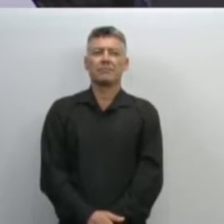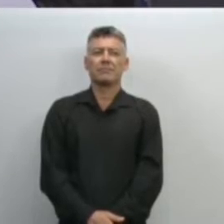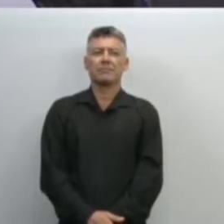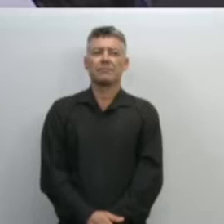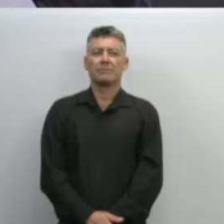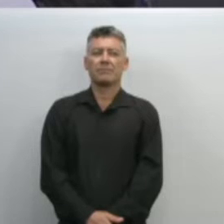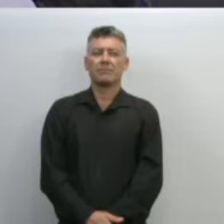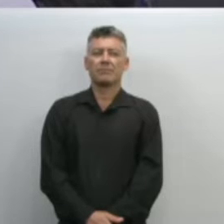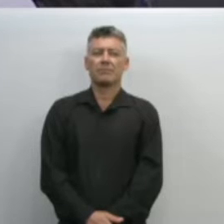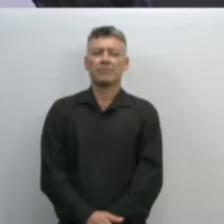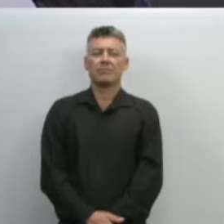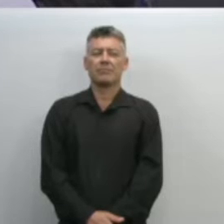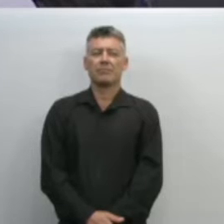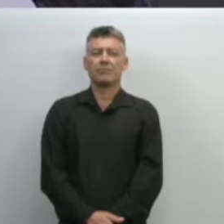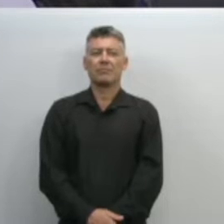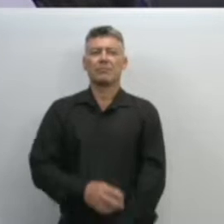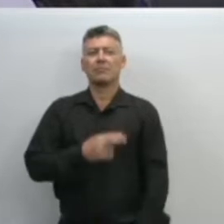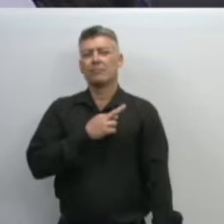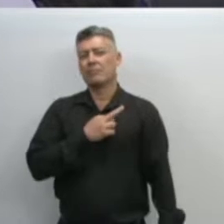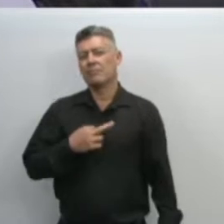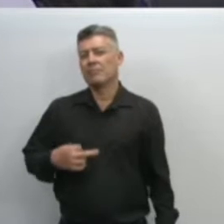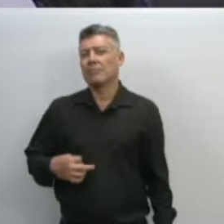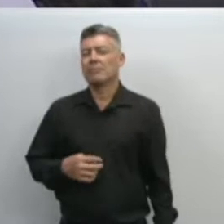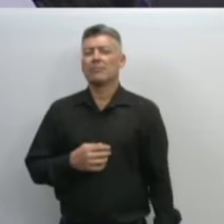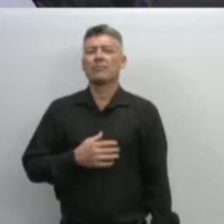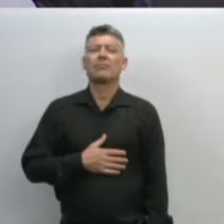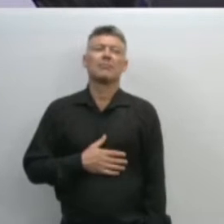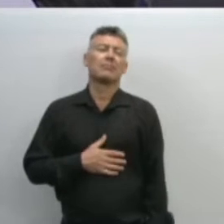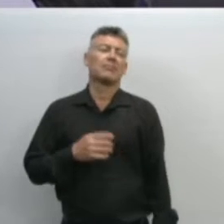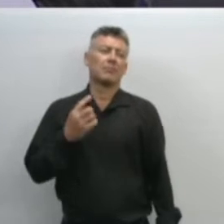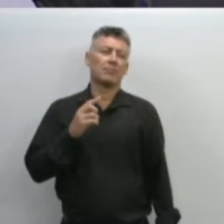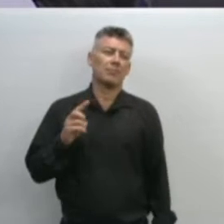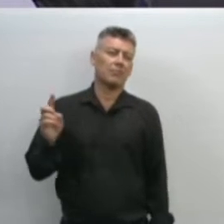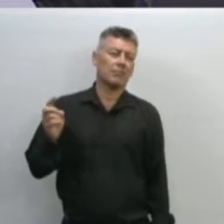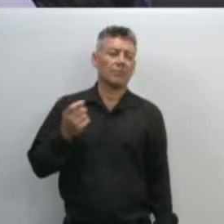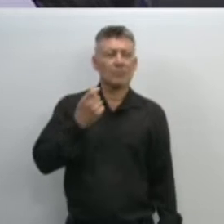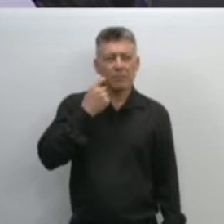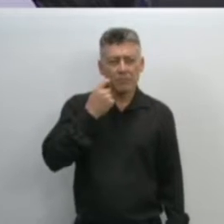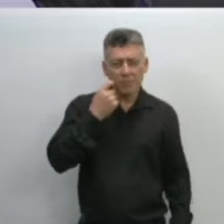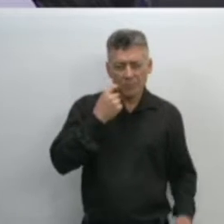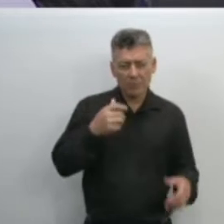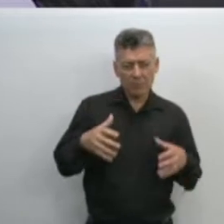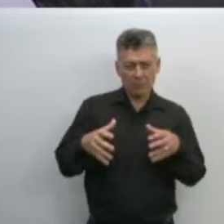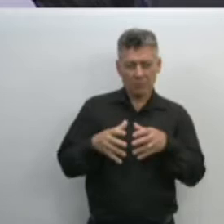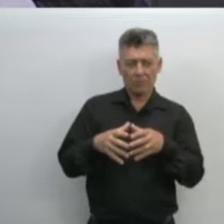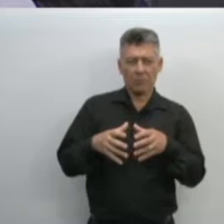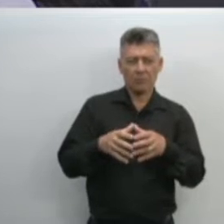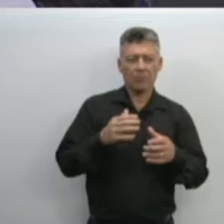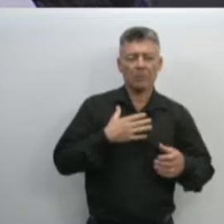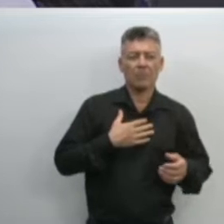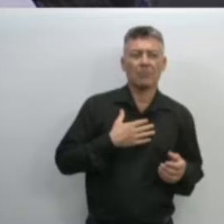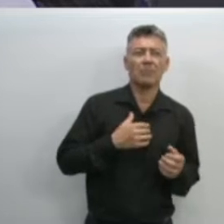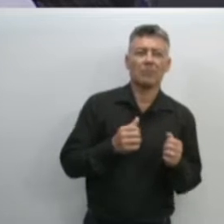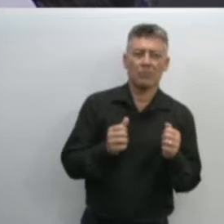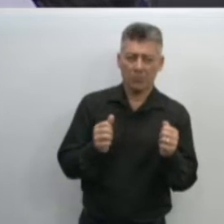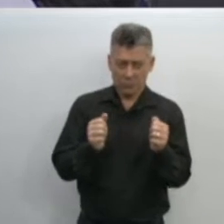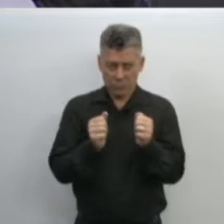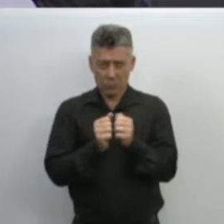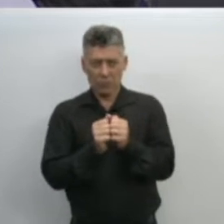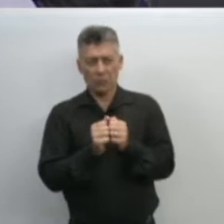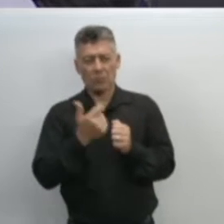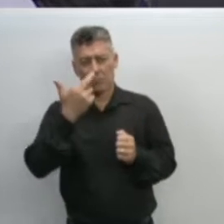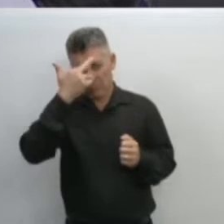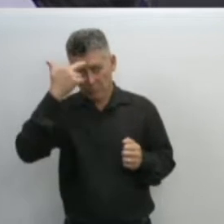Senhor presidente, colegas vereadores. Na última sexta-feira, nosso mandato, juntamente com o vereador Ranieri, vereador Eribaldo,